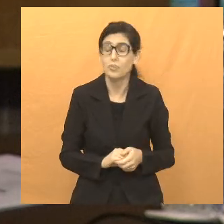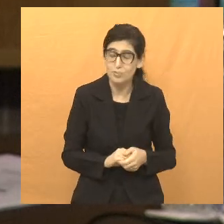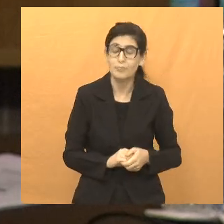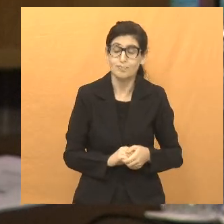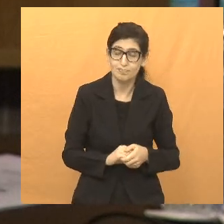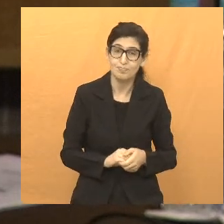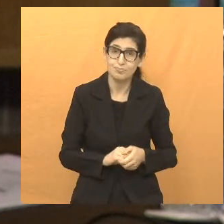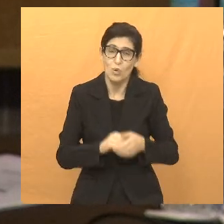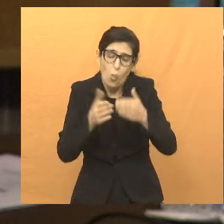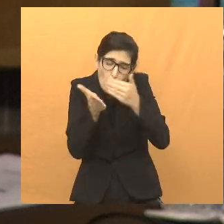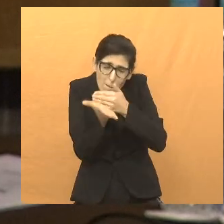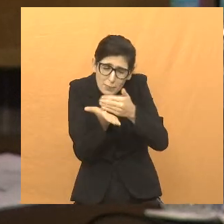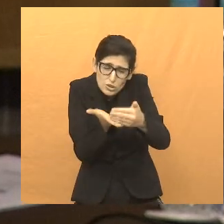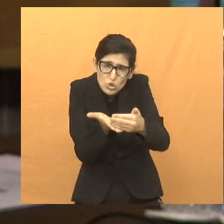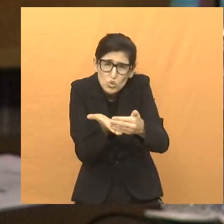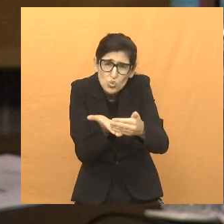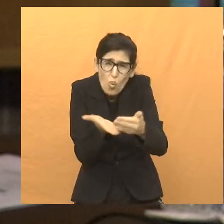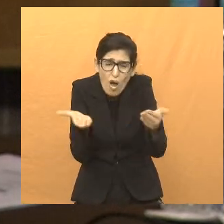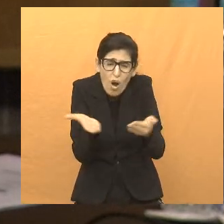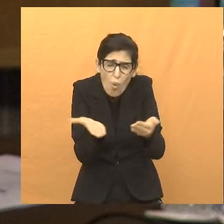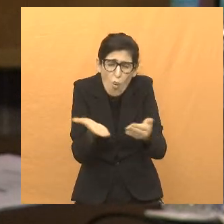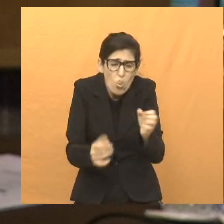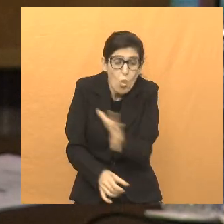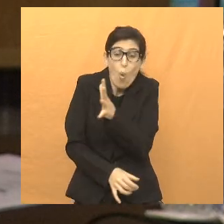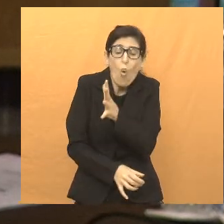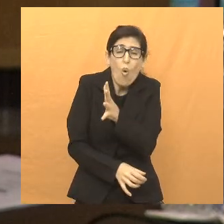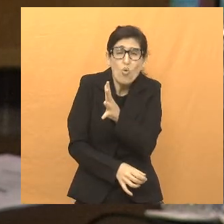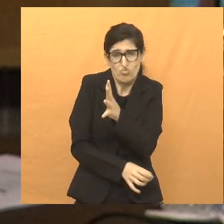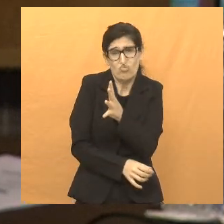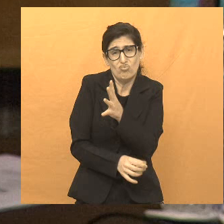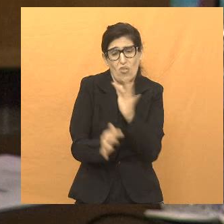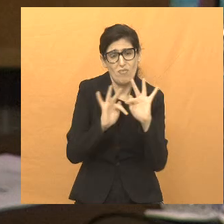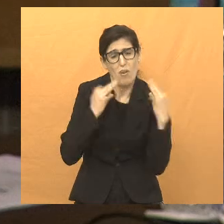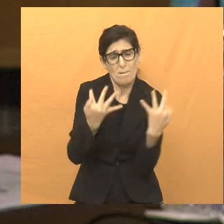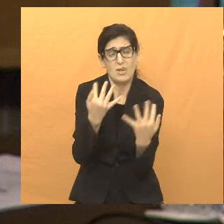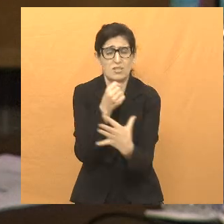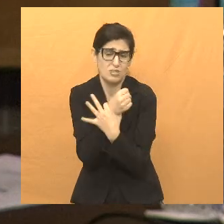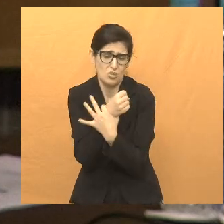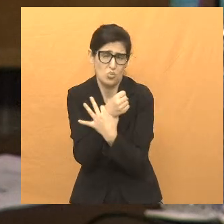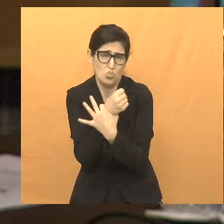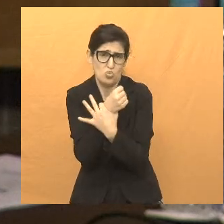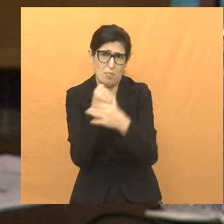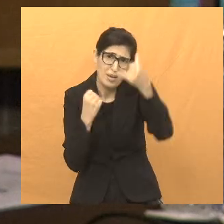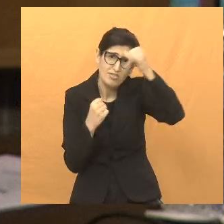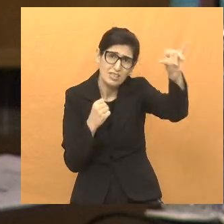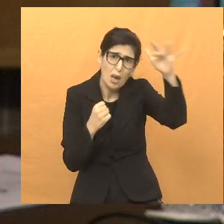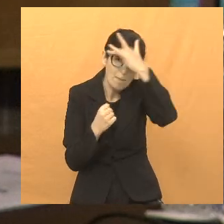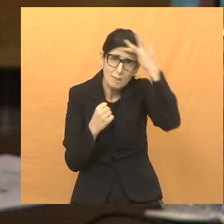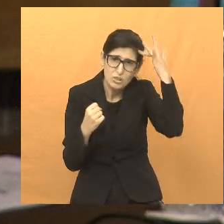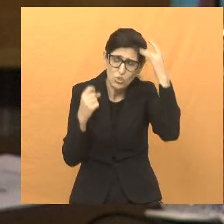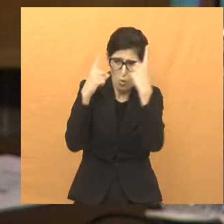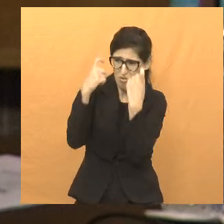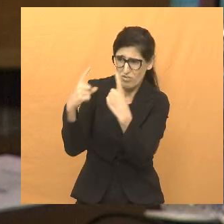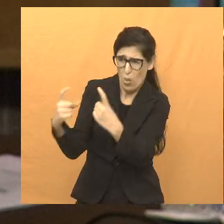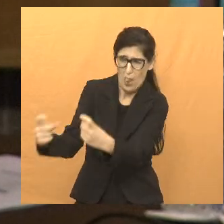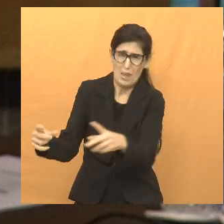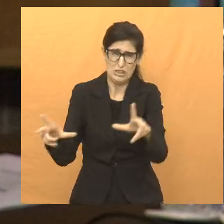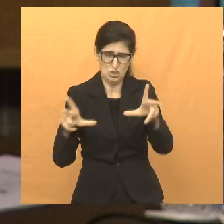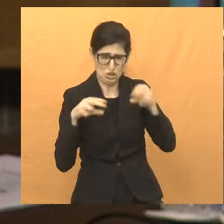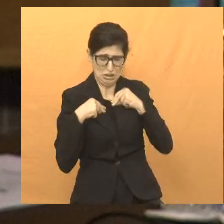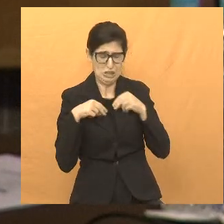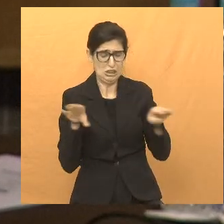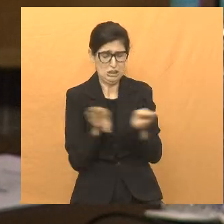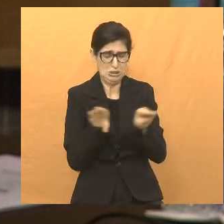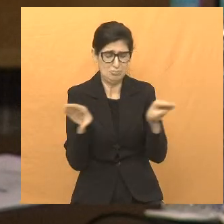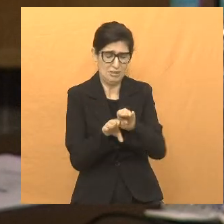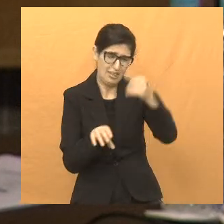mas essa construção de falar sobre as questões da violência vem acontecendo já há algum tempo, porque a gente